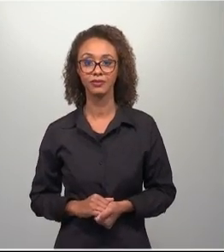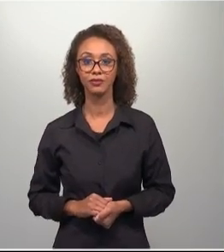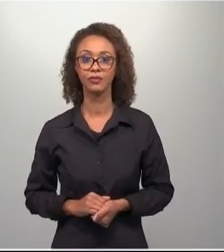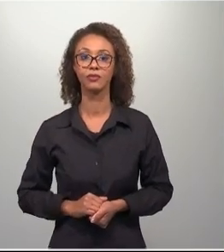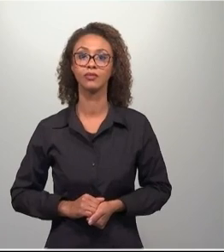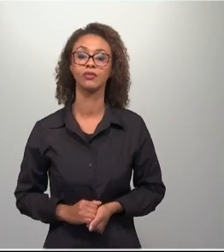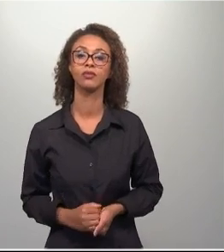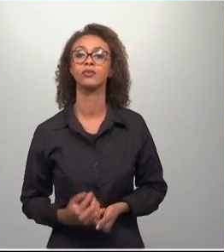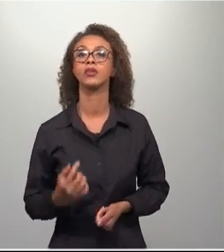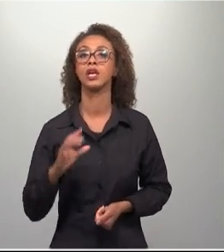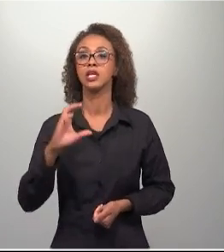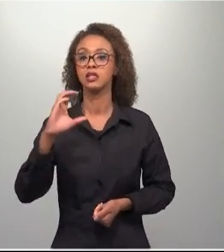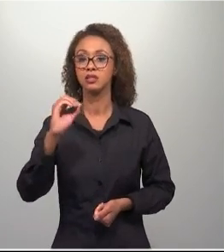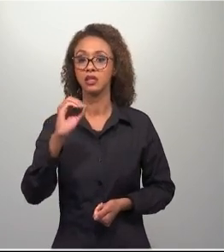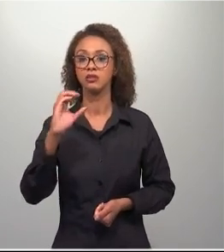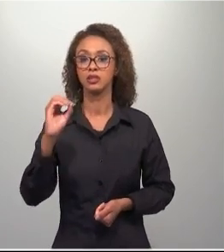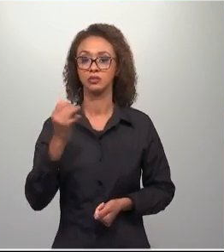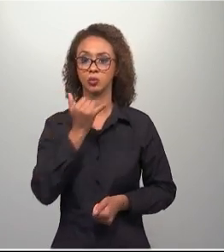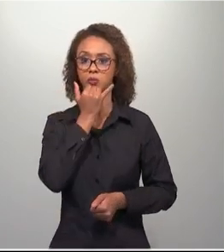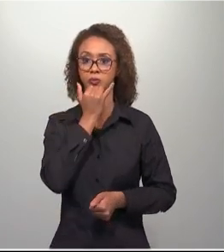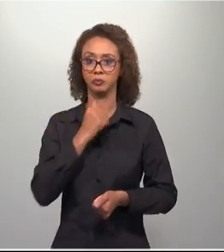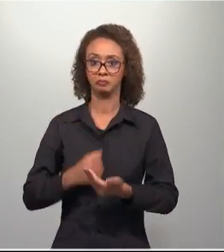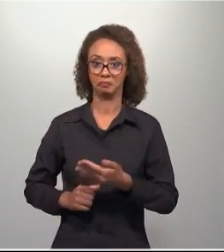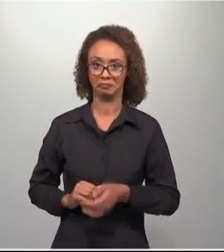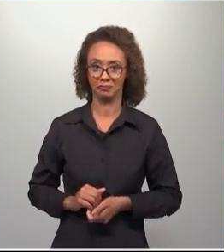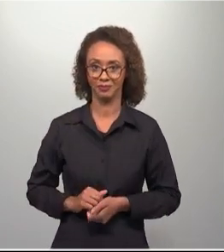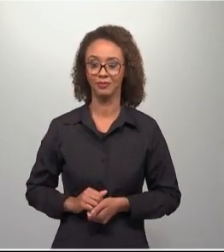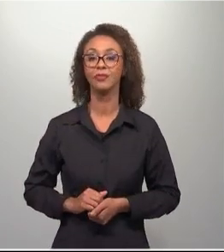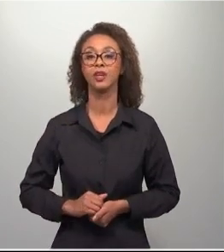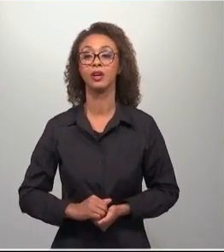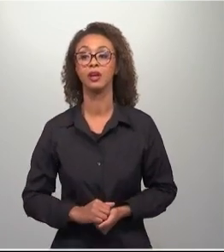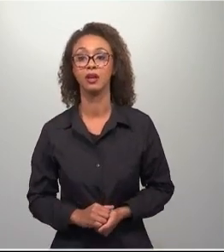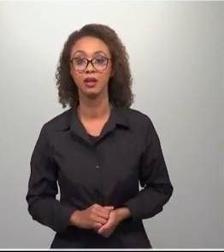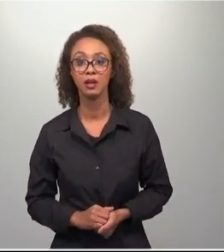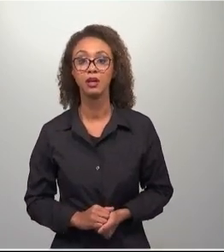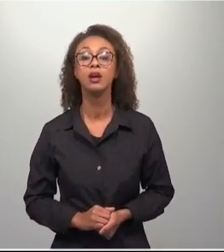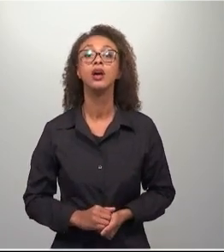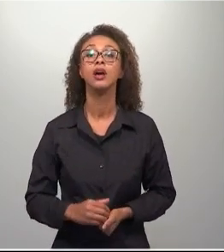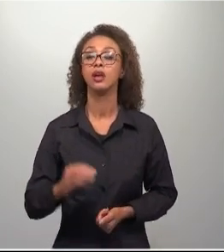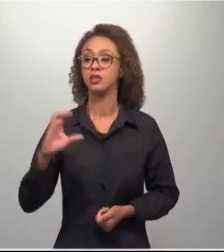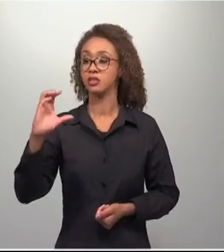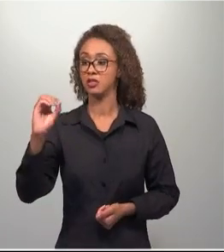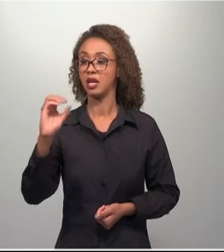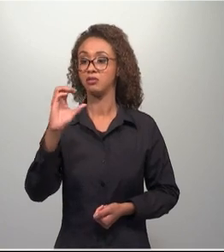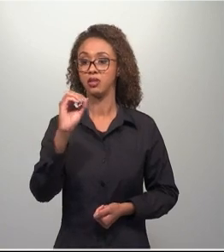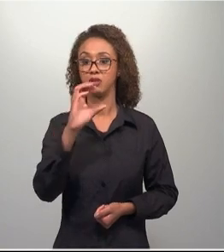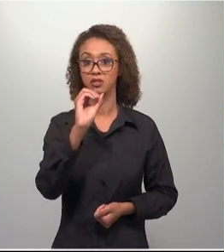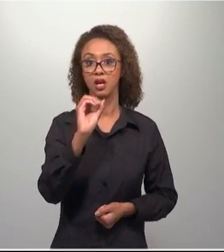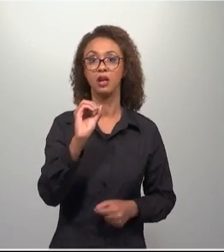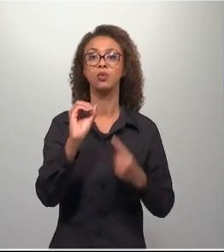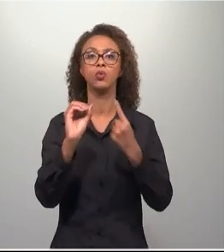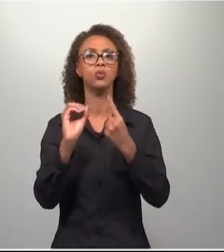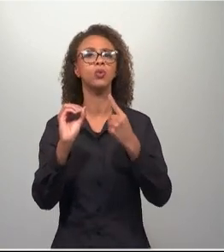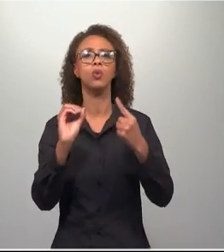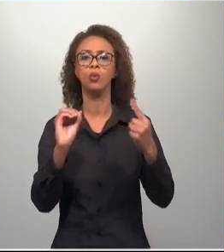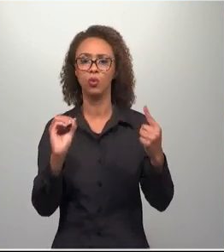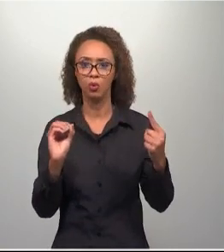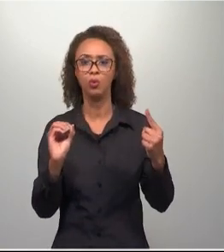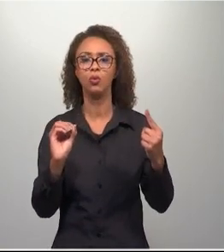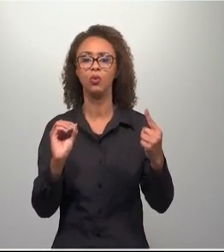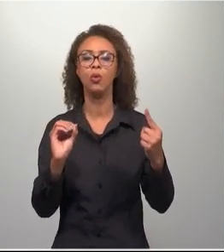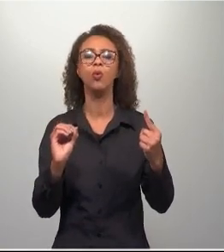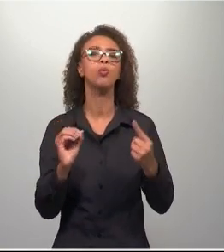e os 150 copa e aí o resultado somou 1 tá